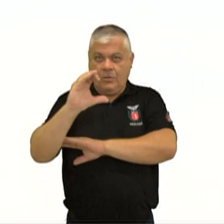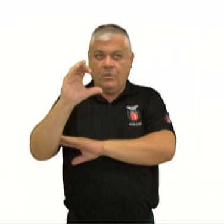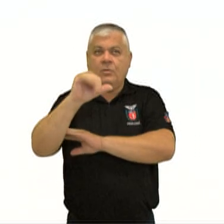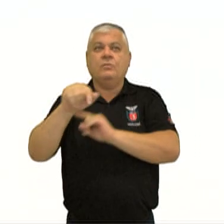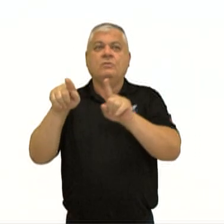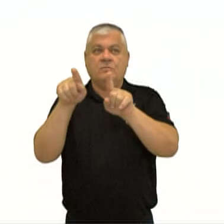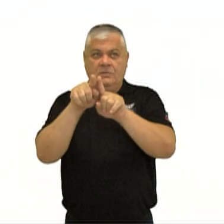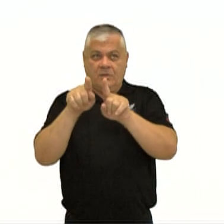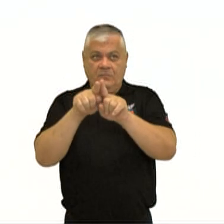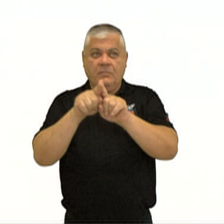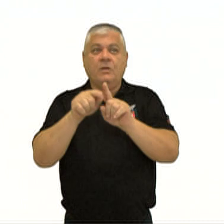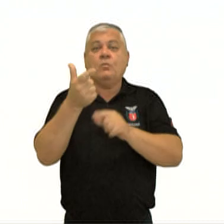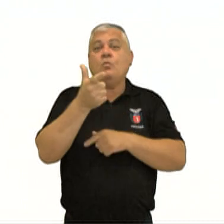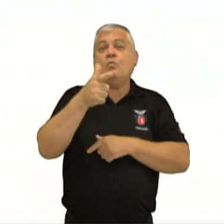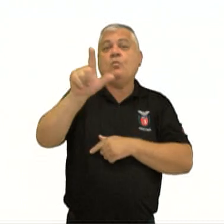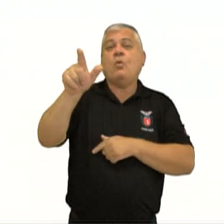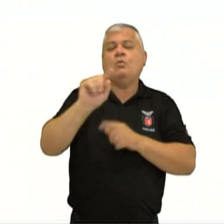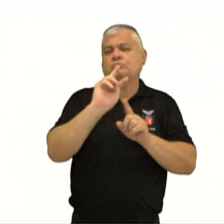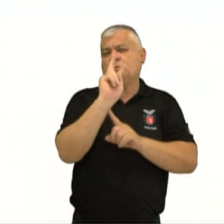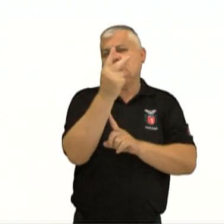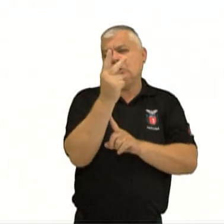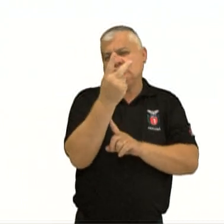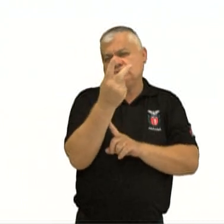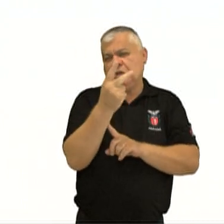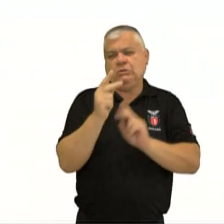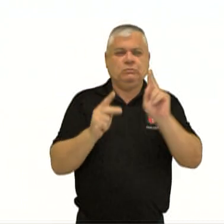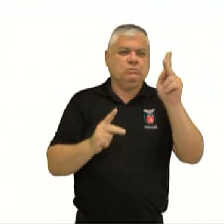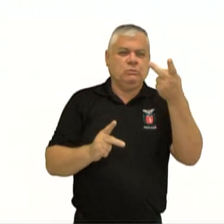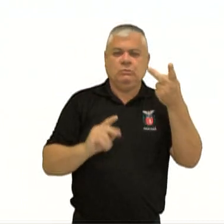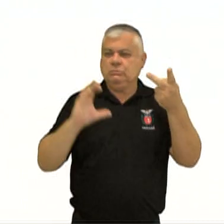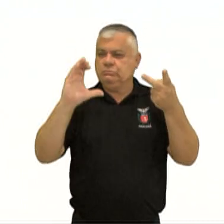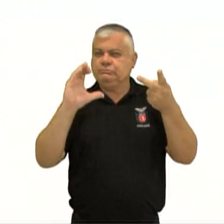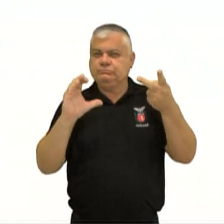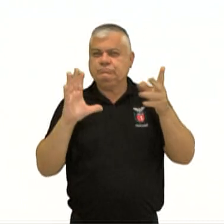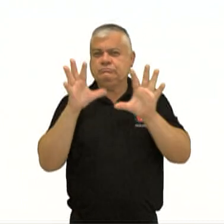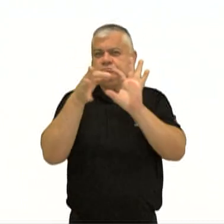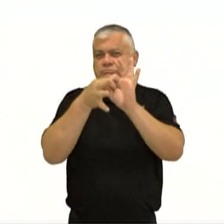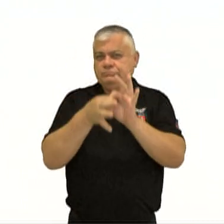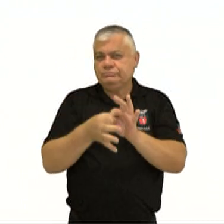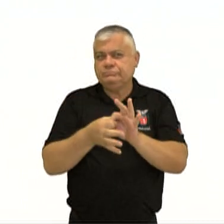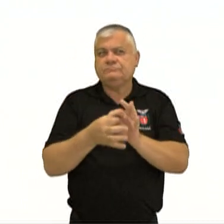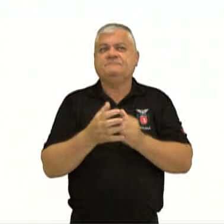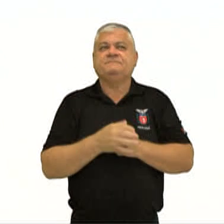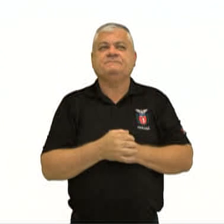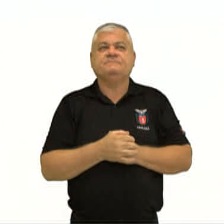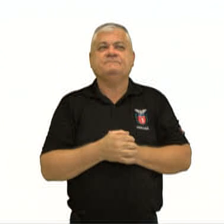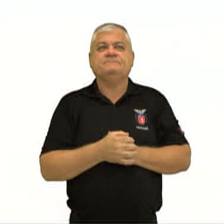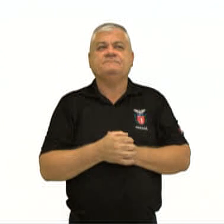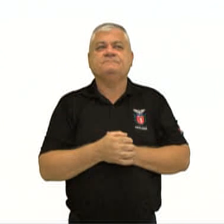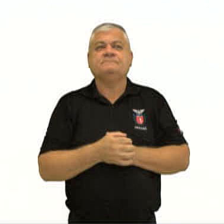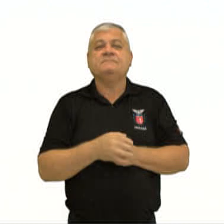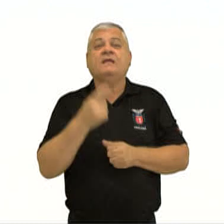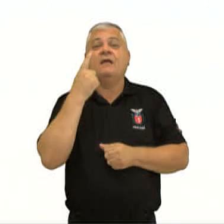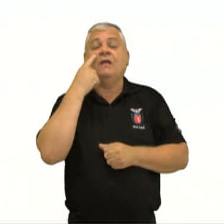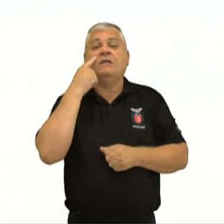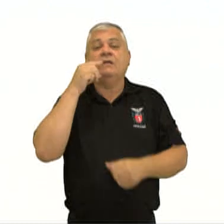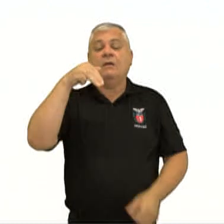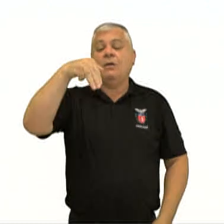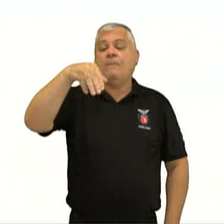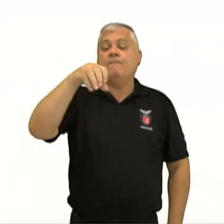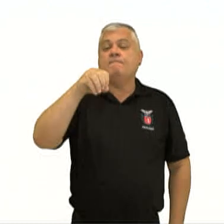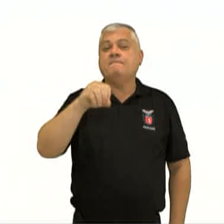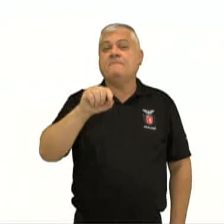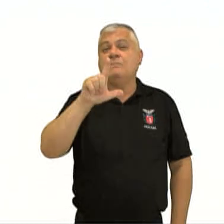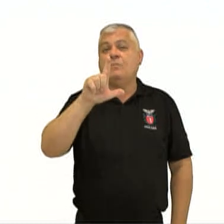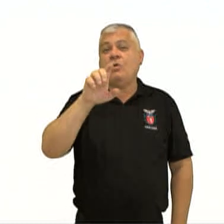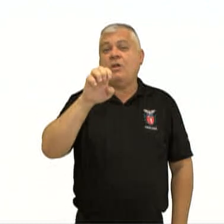de carbono com outros elementos, no caso o hidrogênio, vamos à correção então. São denominadas de